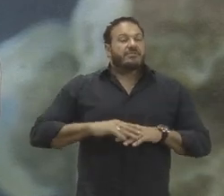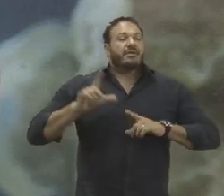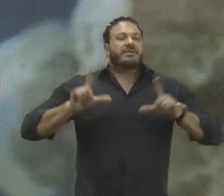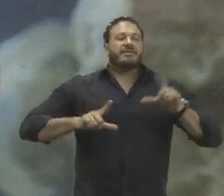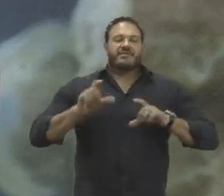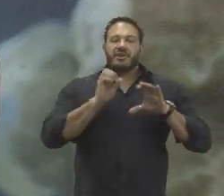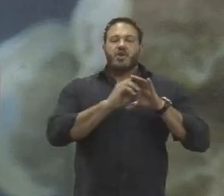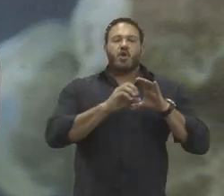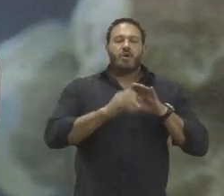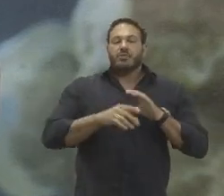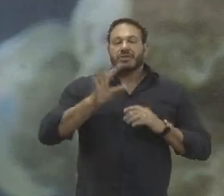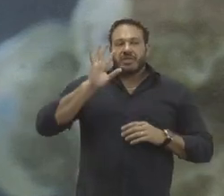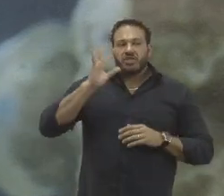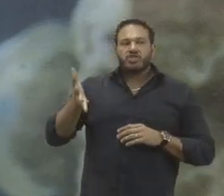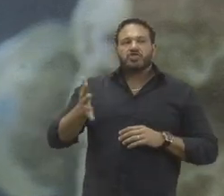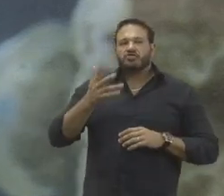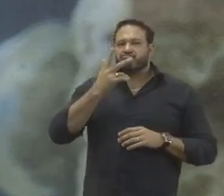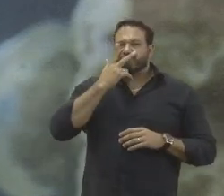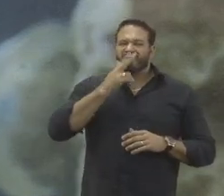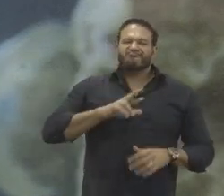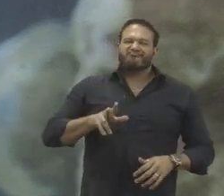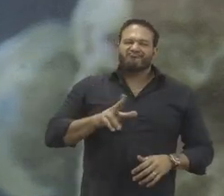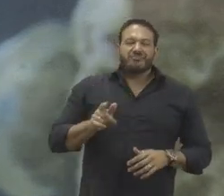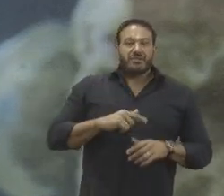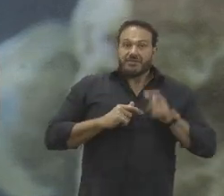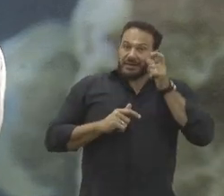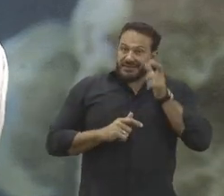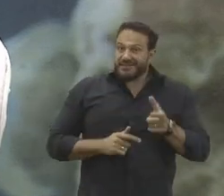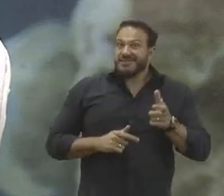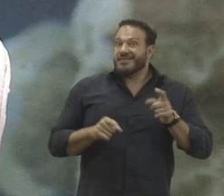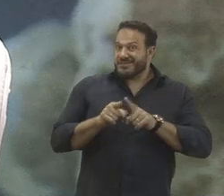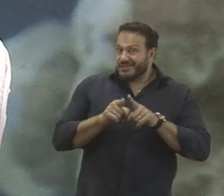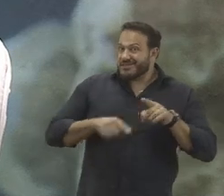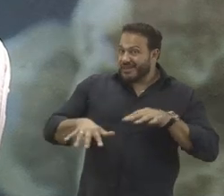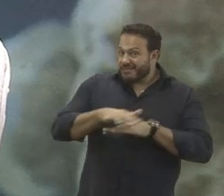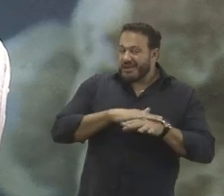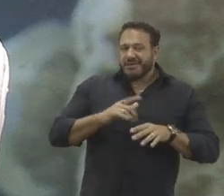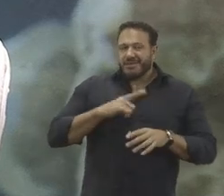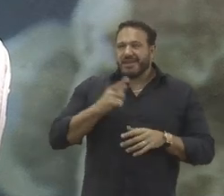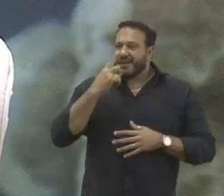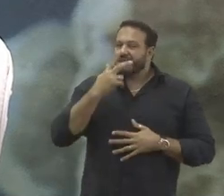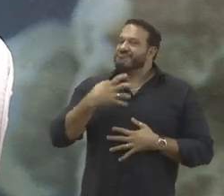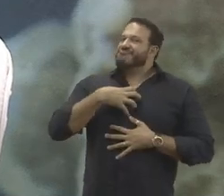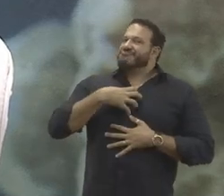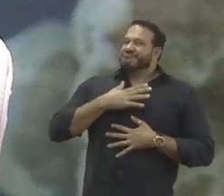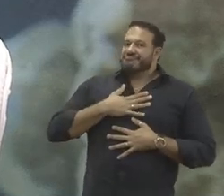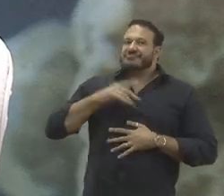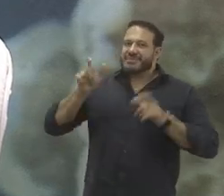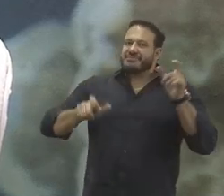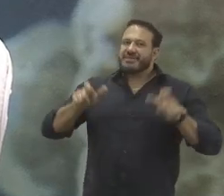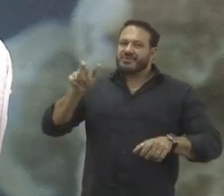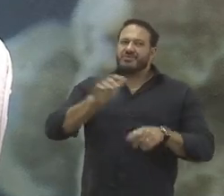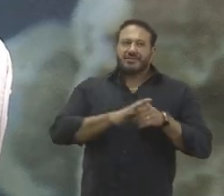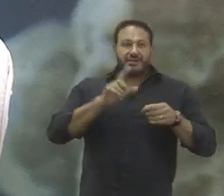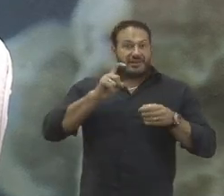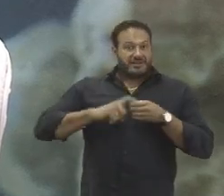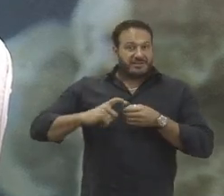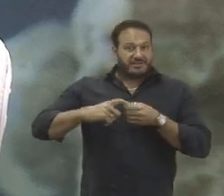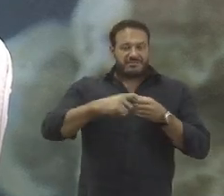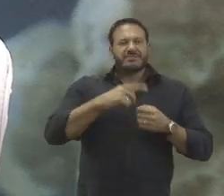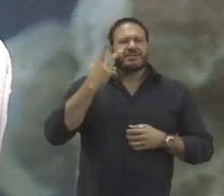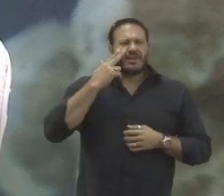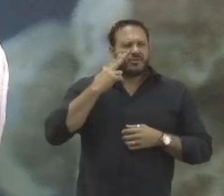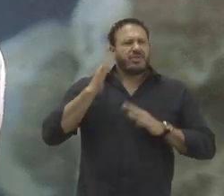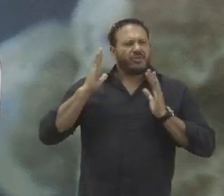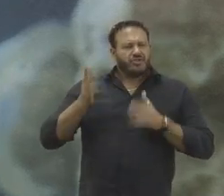valia a pena né que era bacana assim tem tem assim até a simpatia dos acionistas lá que tradicionalmente